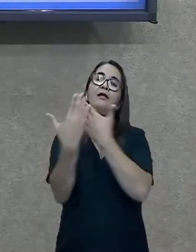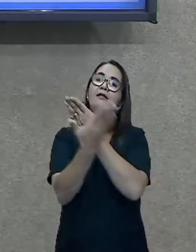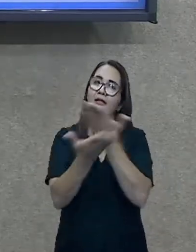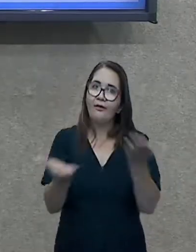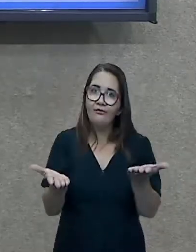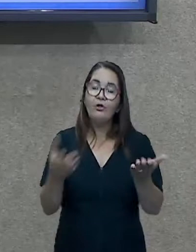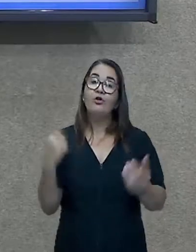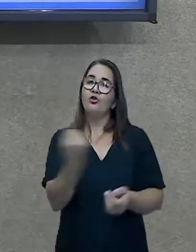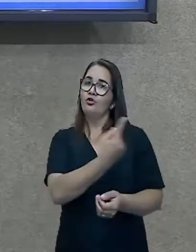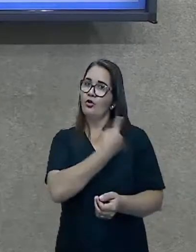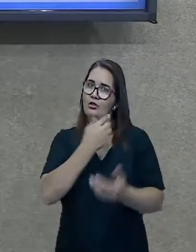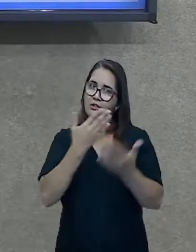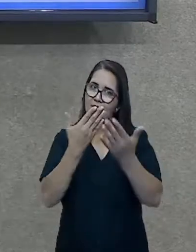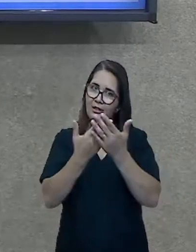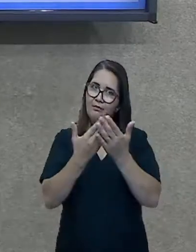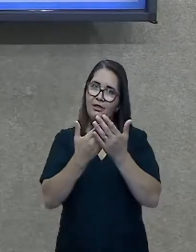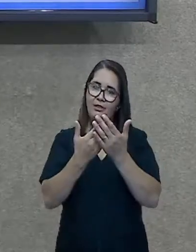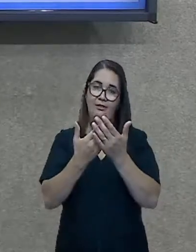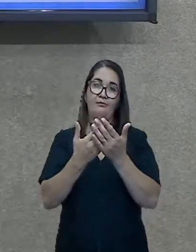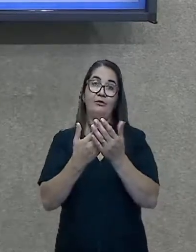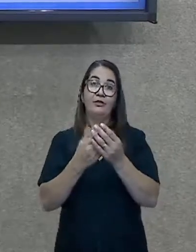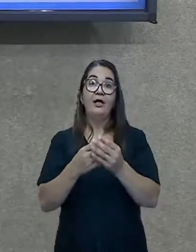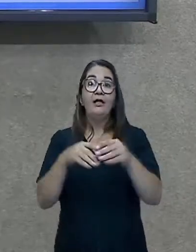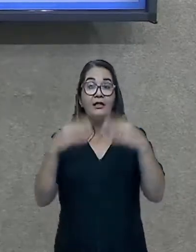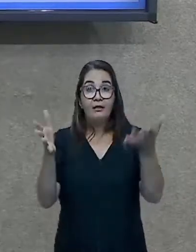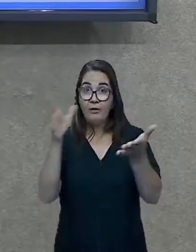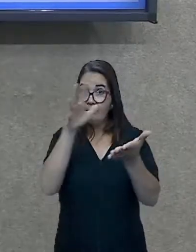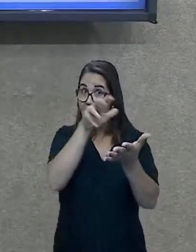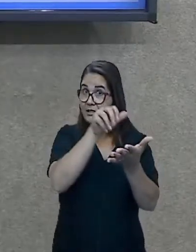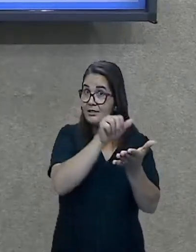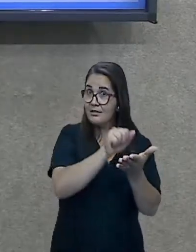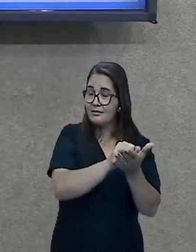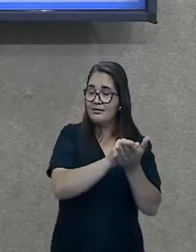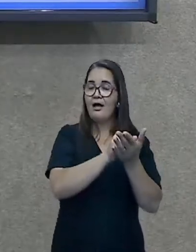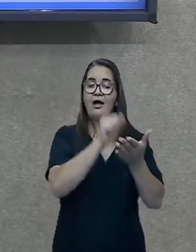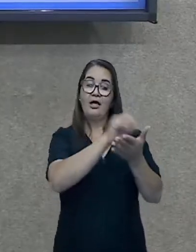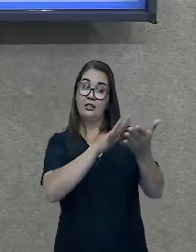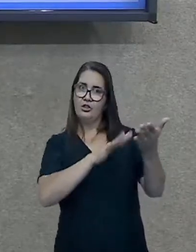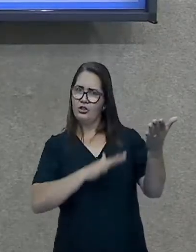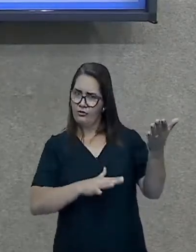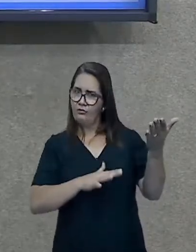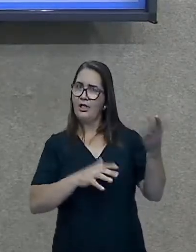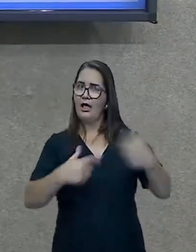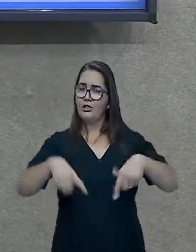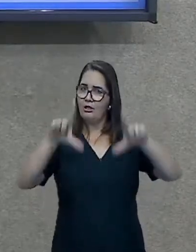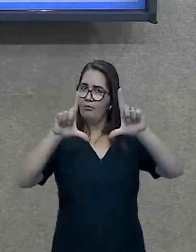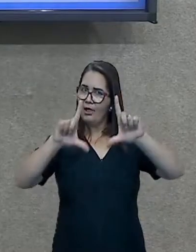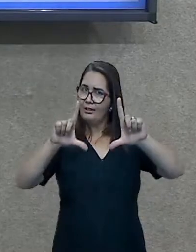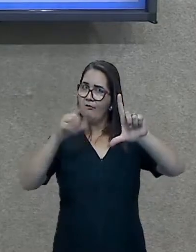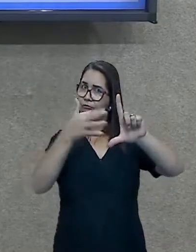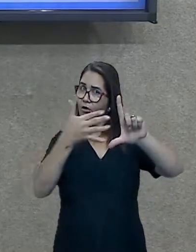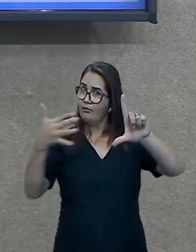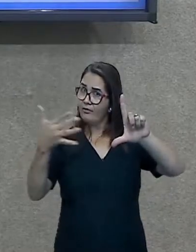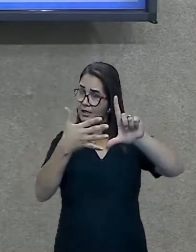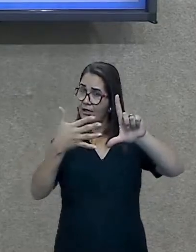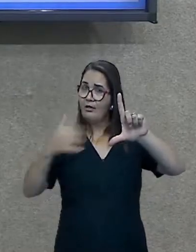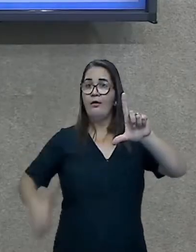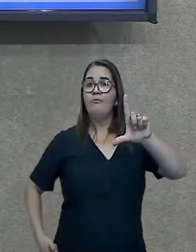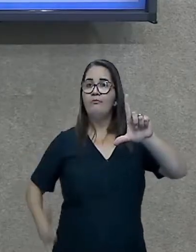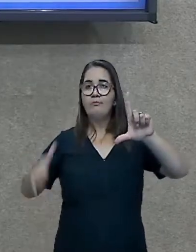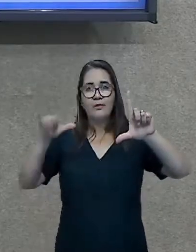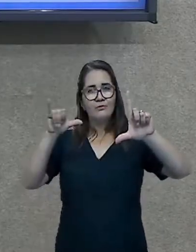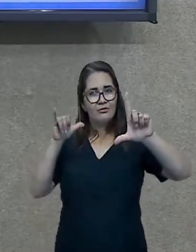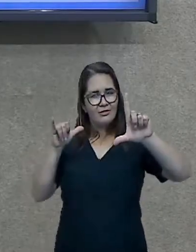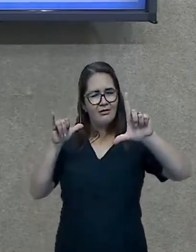encerramos. Boa aula a todos. E para acessar as nossas atividades na plataforma SMED-GV, aponte a câmera do